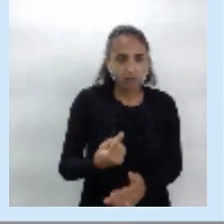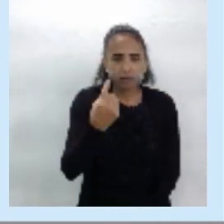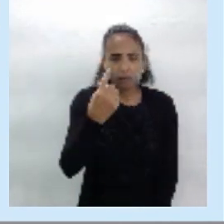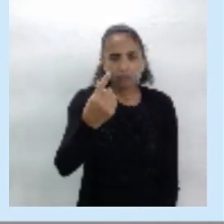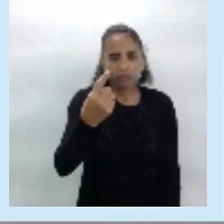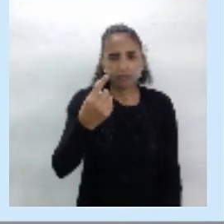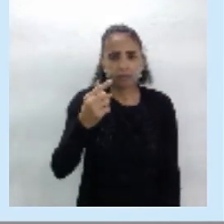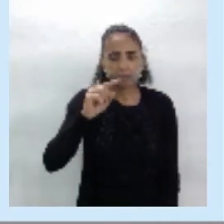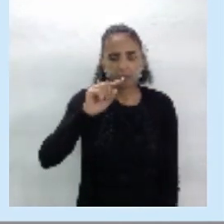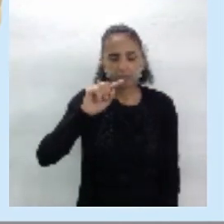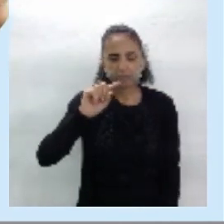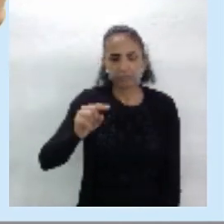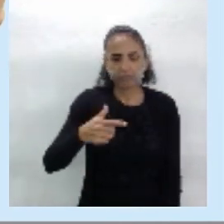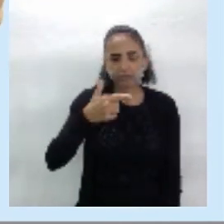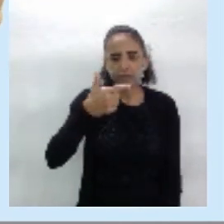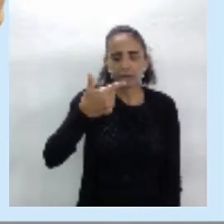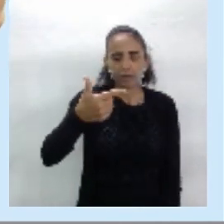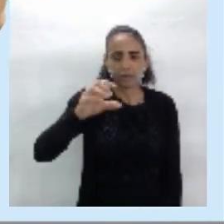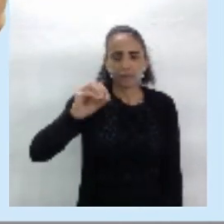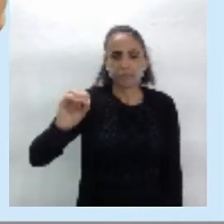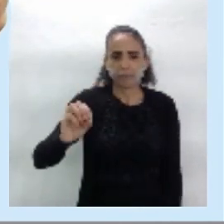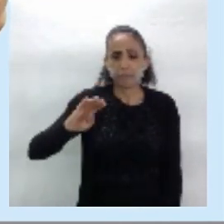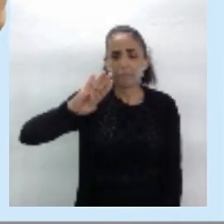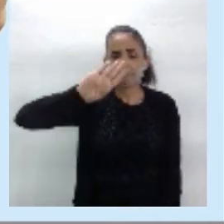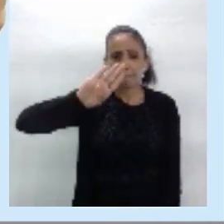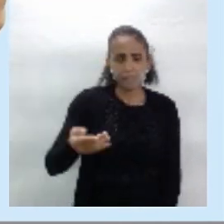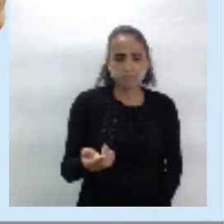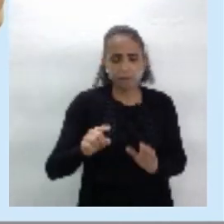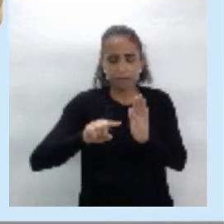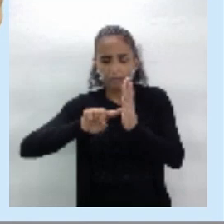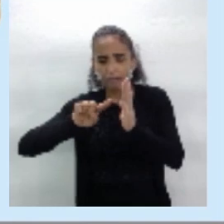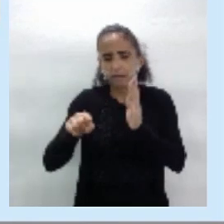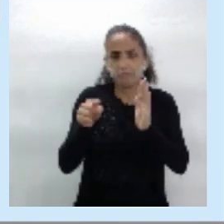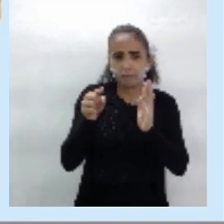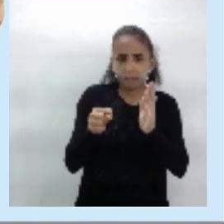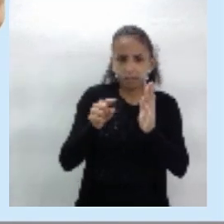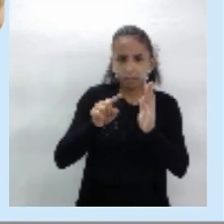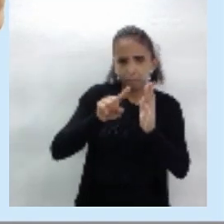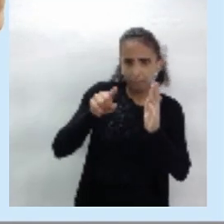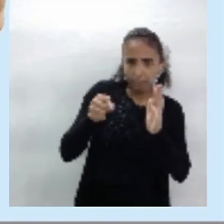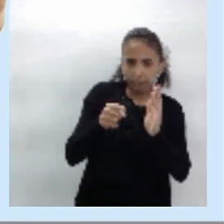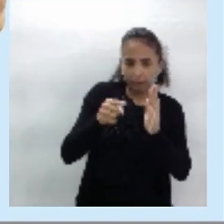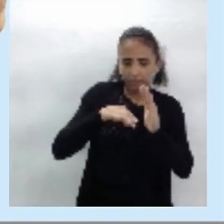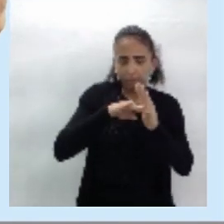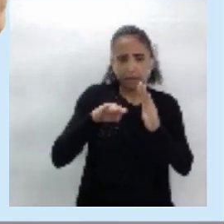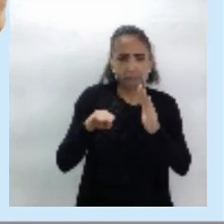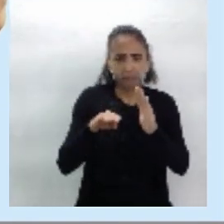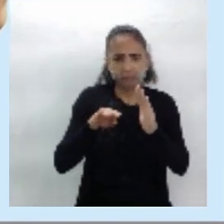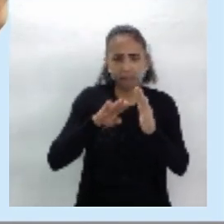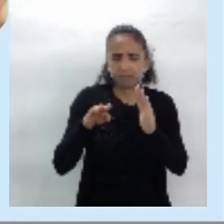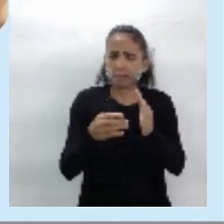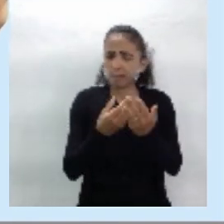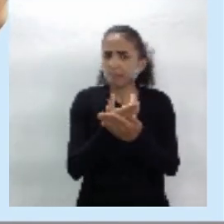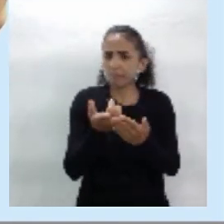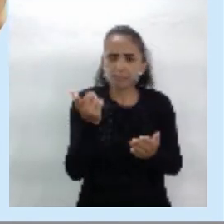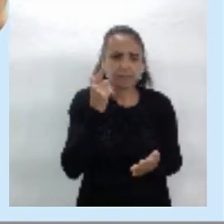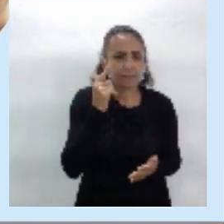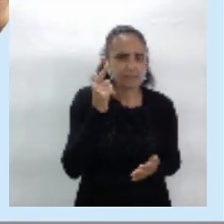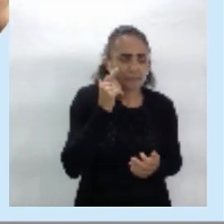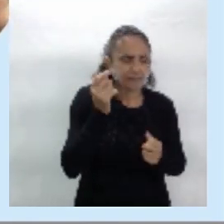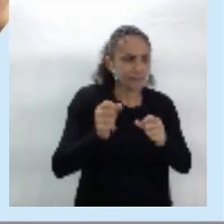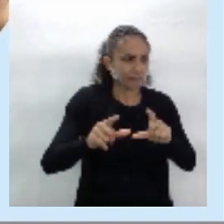1,2 bilhões, esse número que tem após a vírgula é uma casa abaixo de bilhão. Então, nós temos,